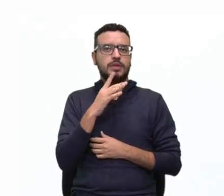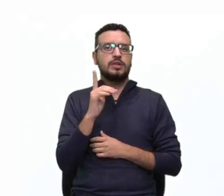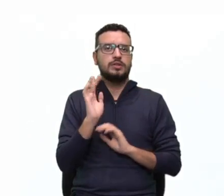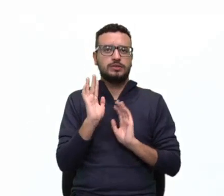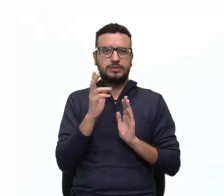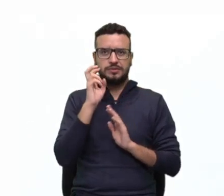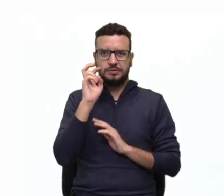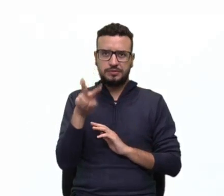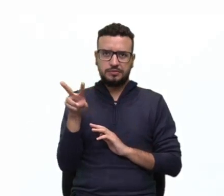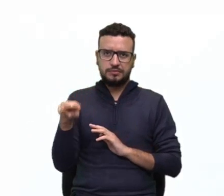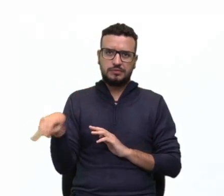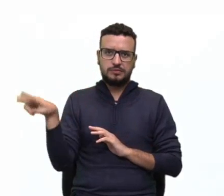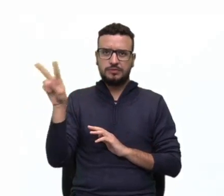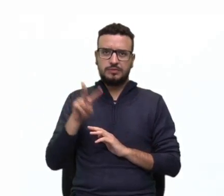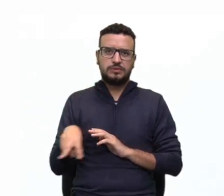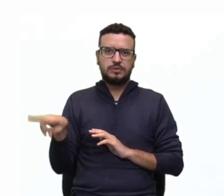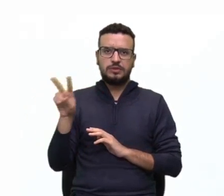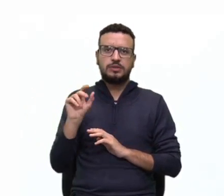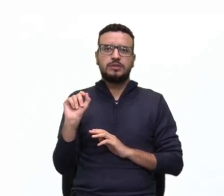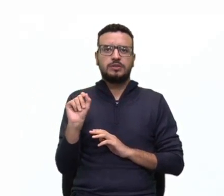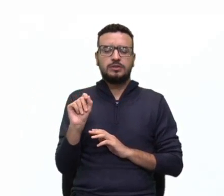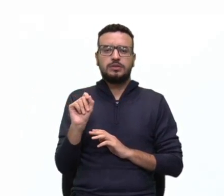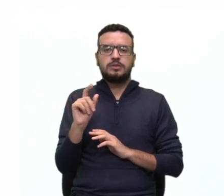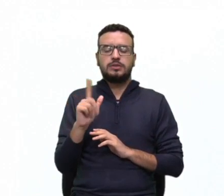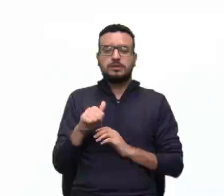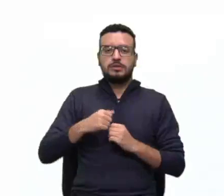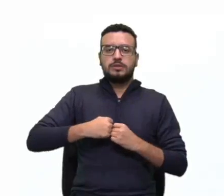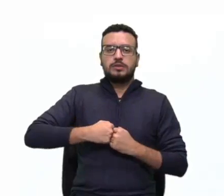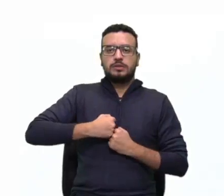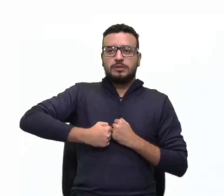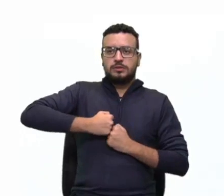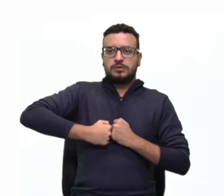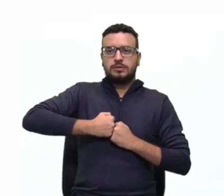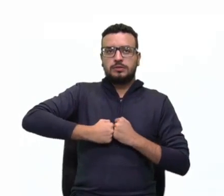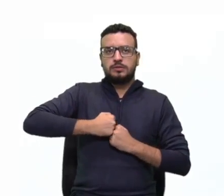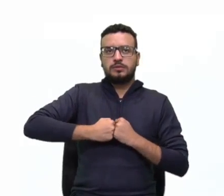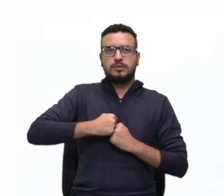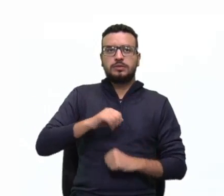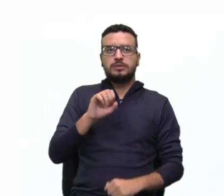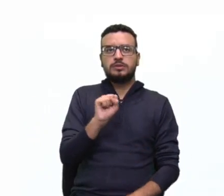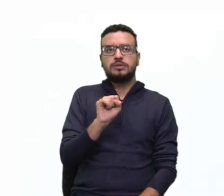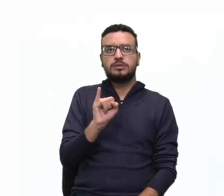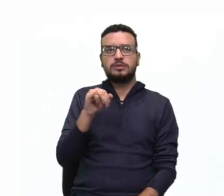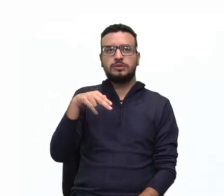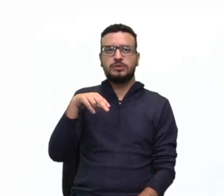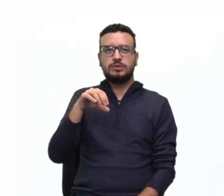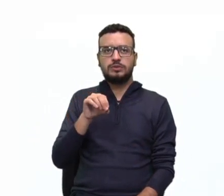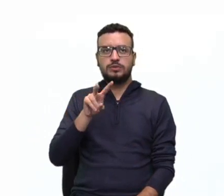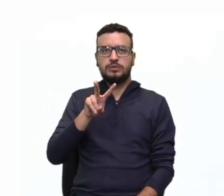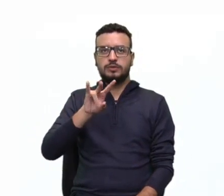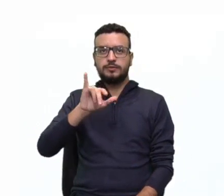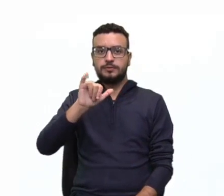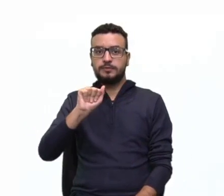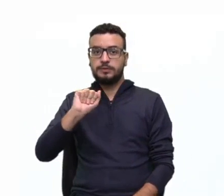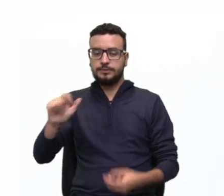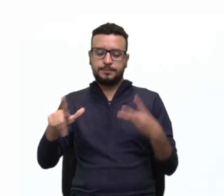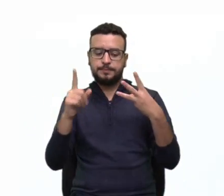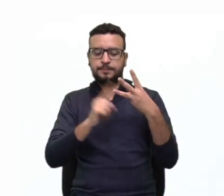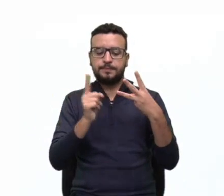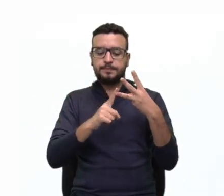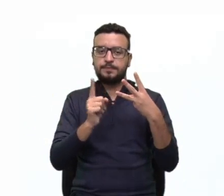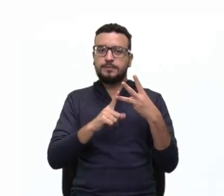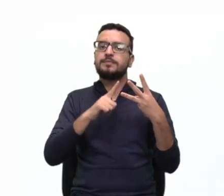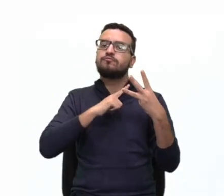vocês já ouviram falar pelo menos alguma vez, que é a articulação do tipo sinovial. Ela é caracterizada pelo grau